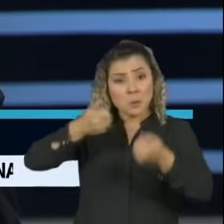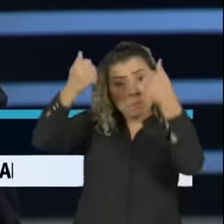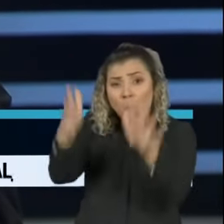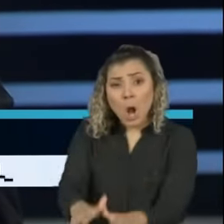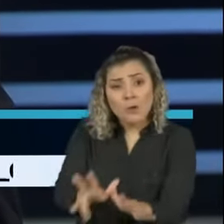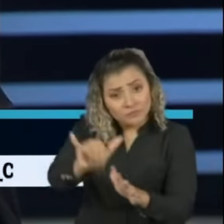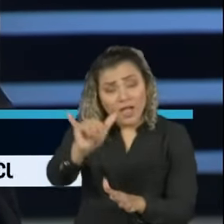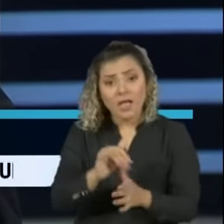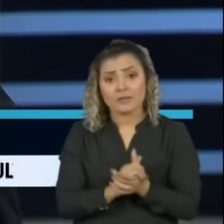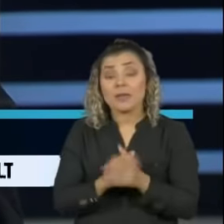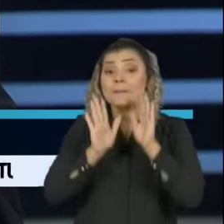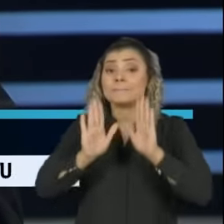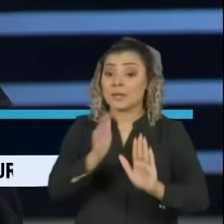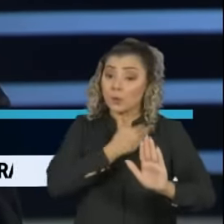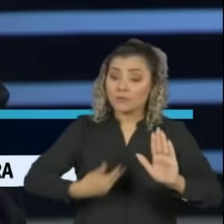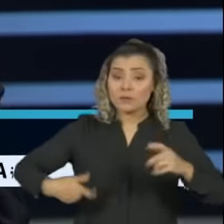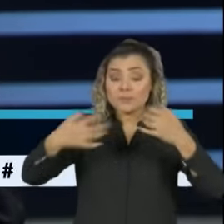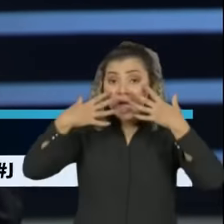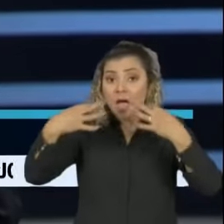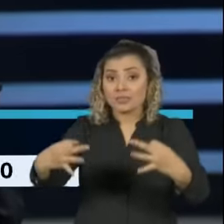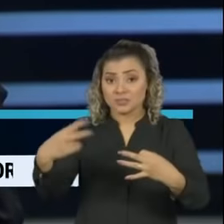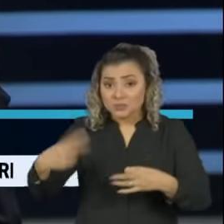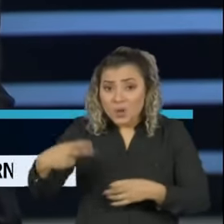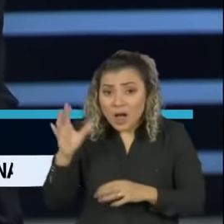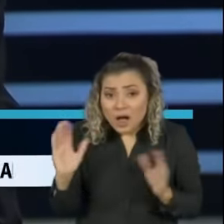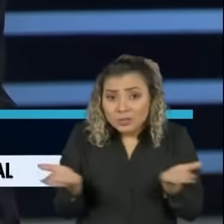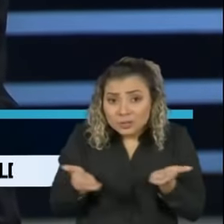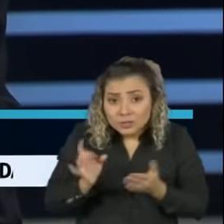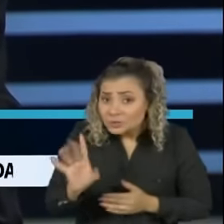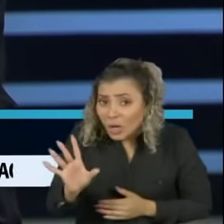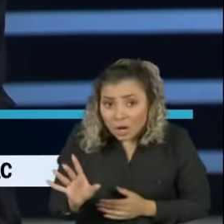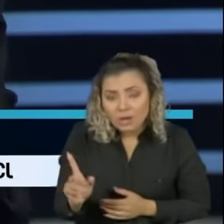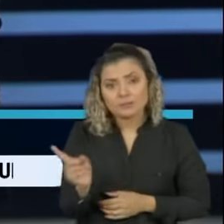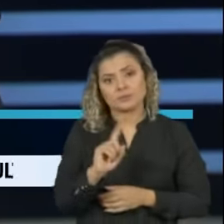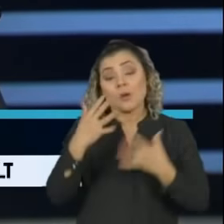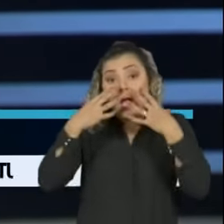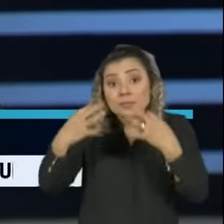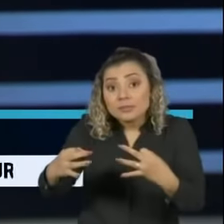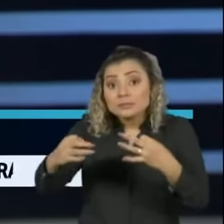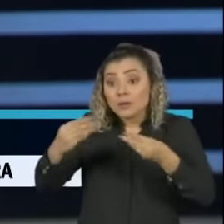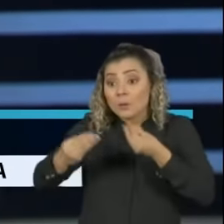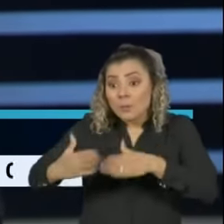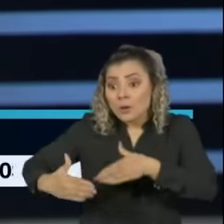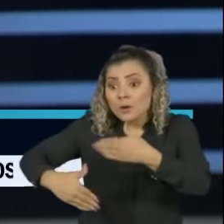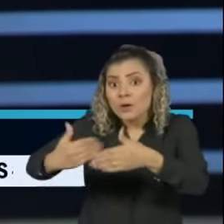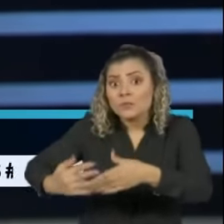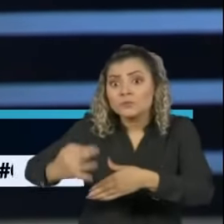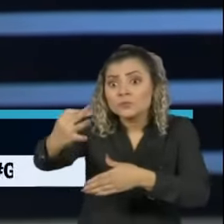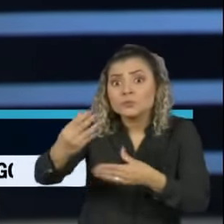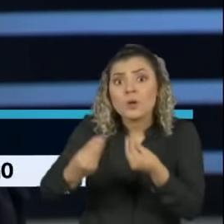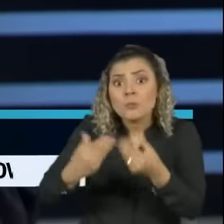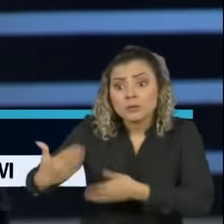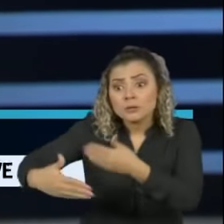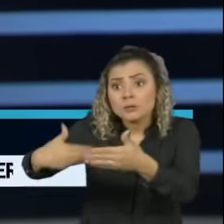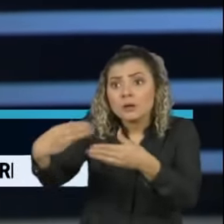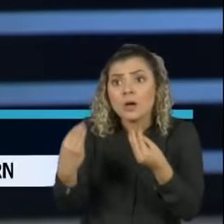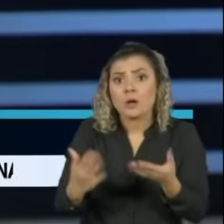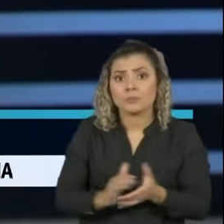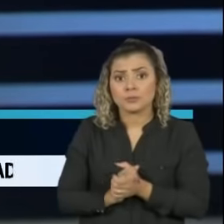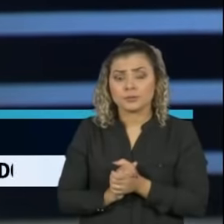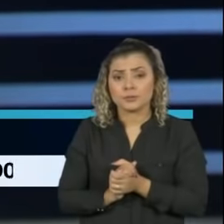as autoridades têm que ficar atentas, não é só aqui, atentas com a situação do desdobramento disso a longo prazo. Em